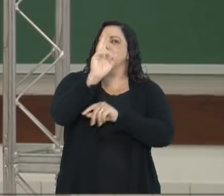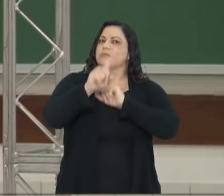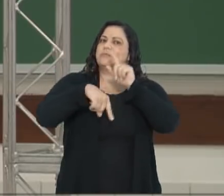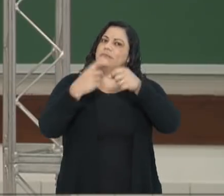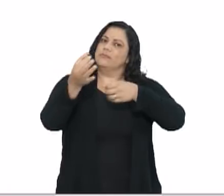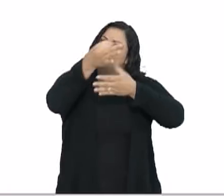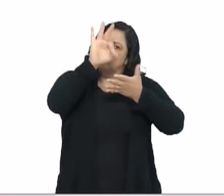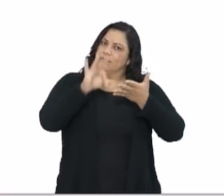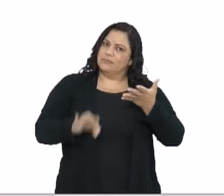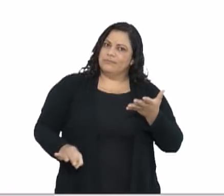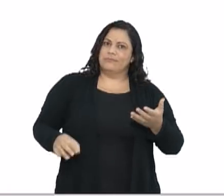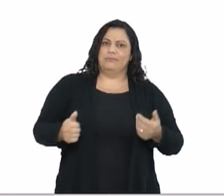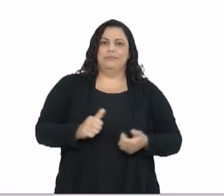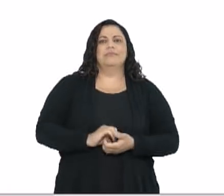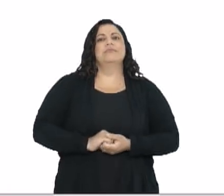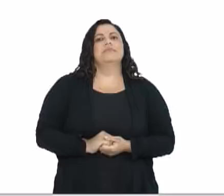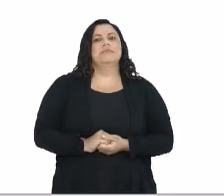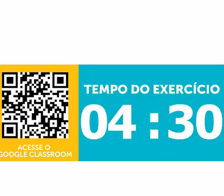correção.